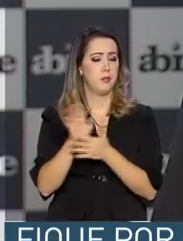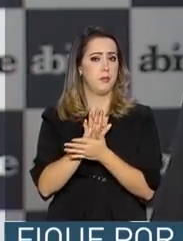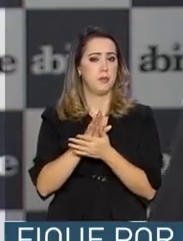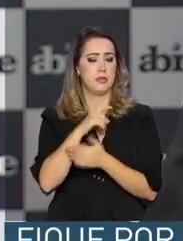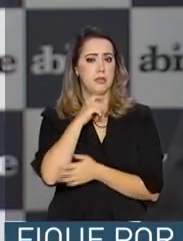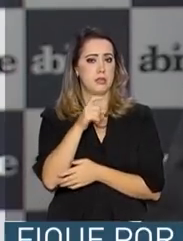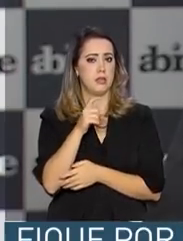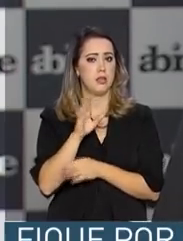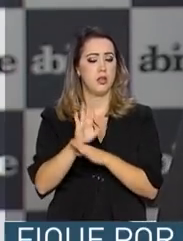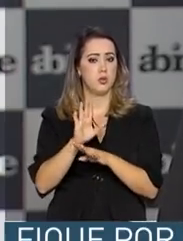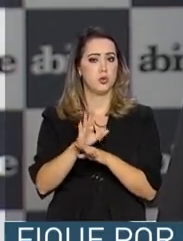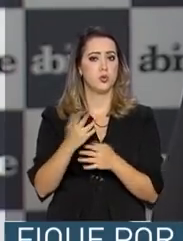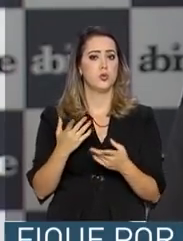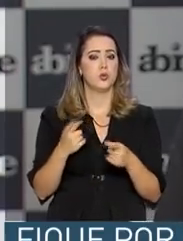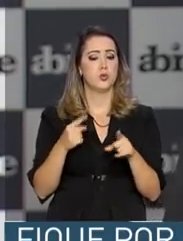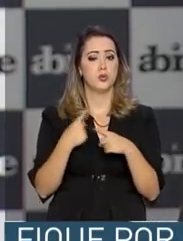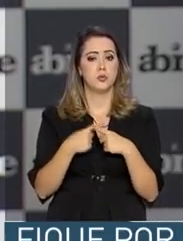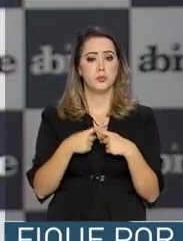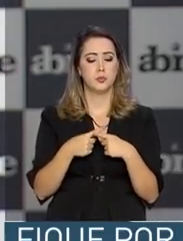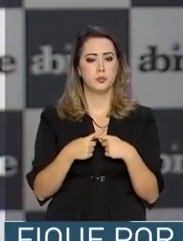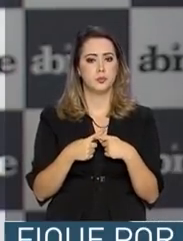Ao contrário, ajuda. Por isso que...